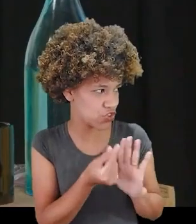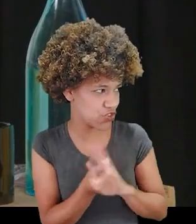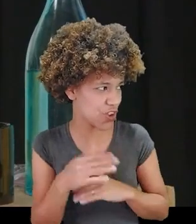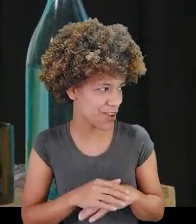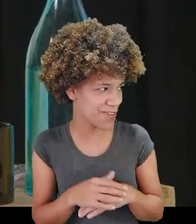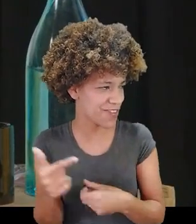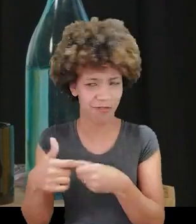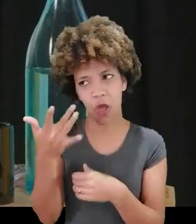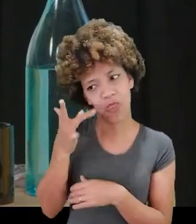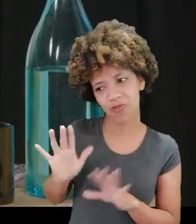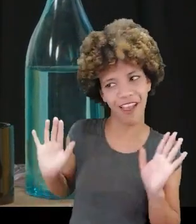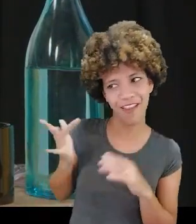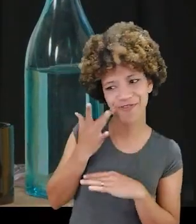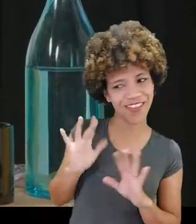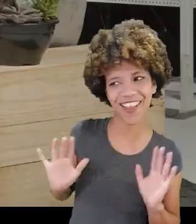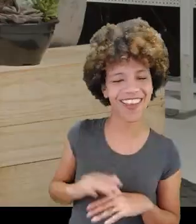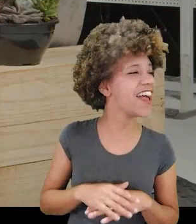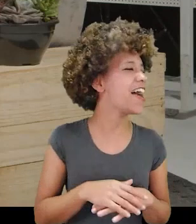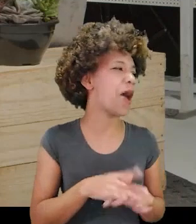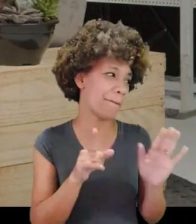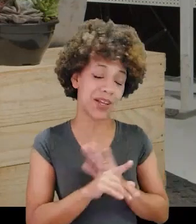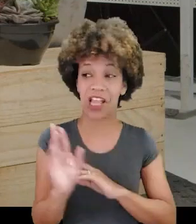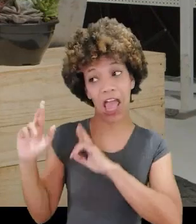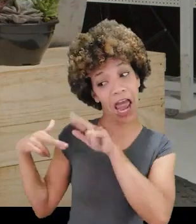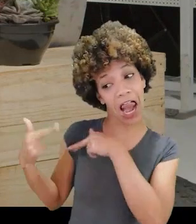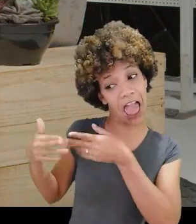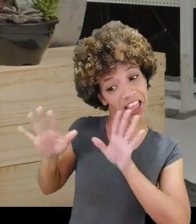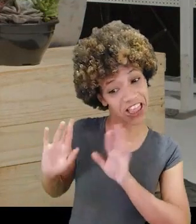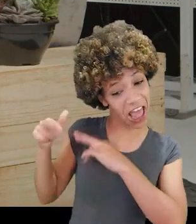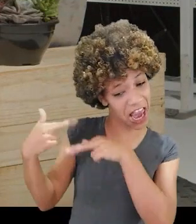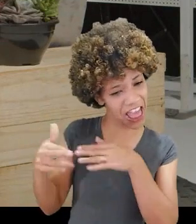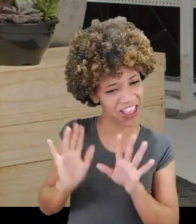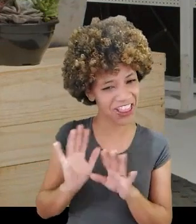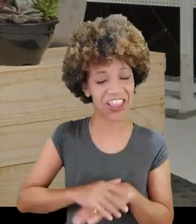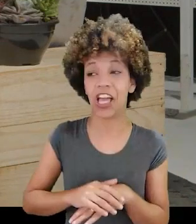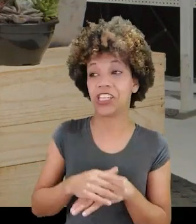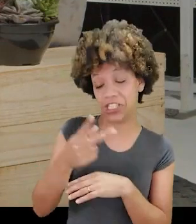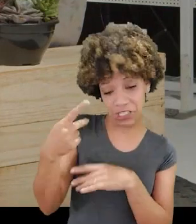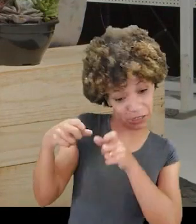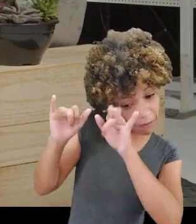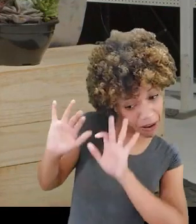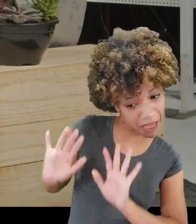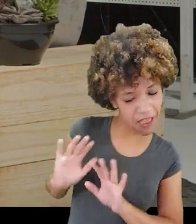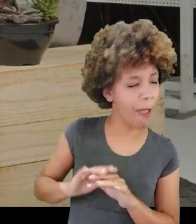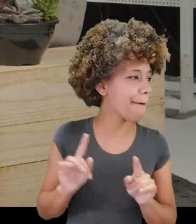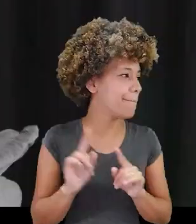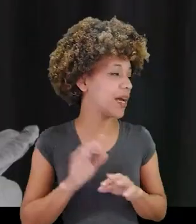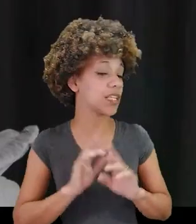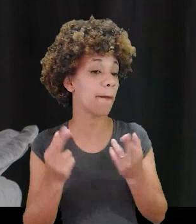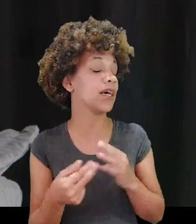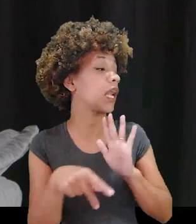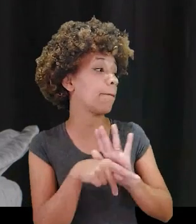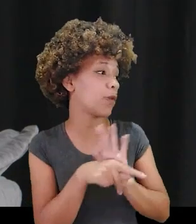empurrados até então essa pergunta Valeria muito dinheiro Reza a lenda e ficando e depois dizem dizem